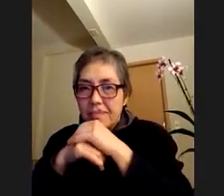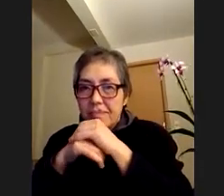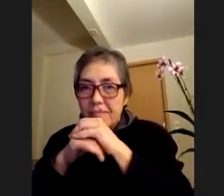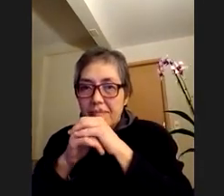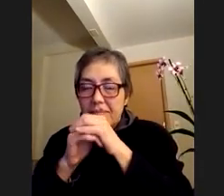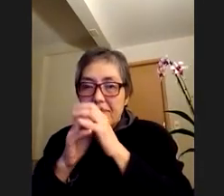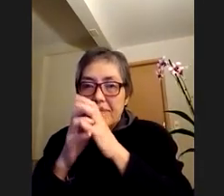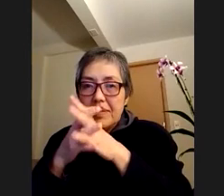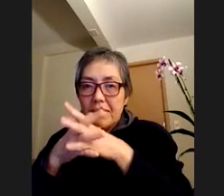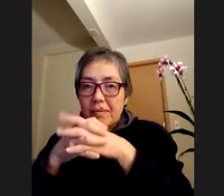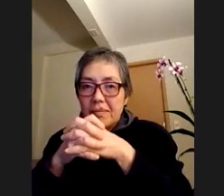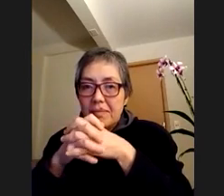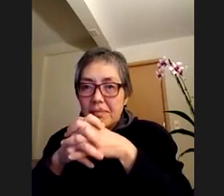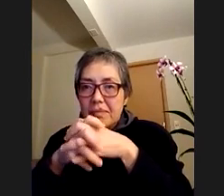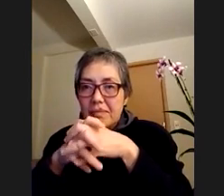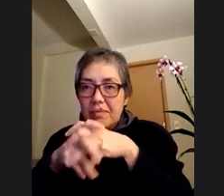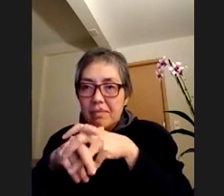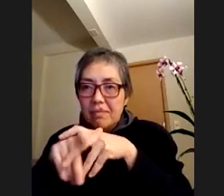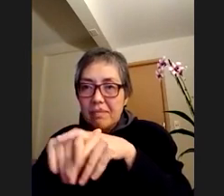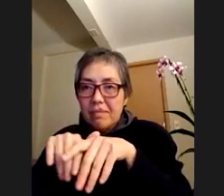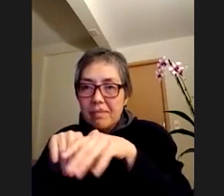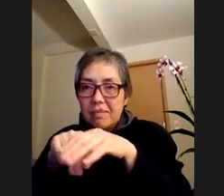Paula, se quiser falar para sair, eu posso.